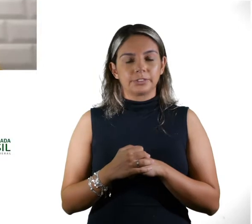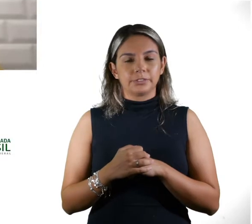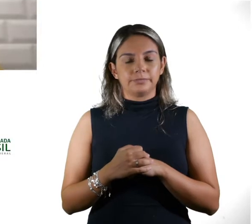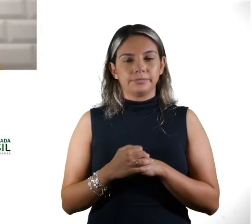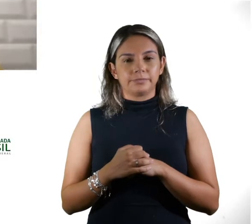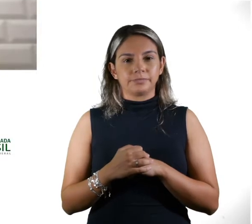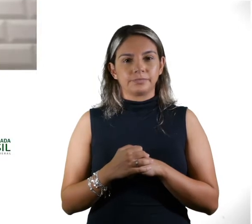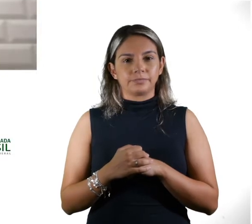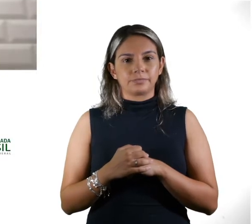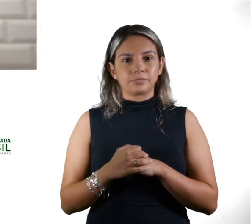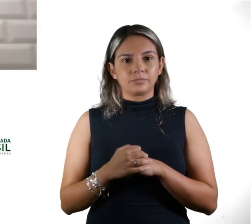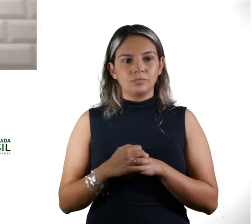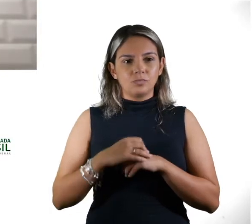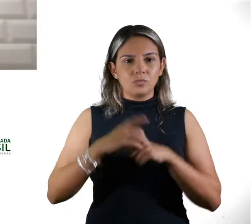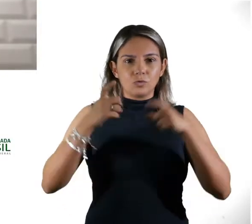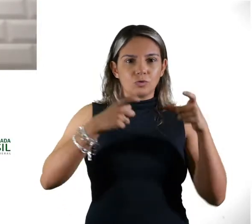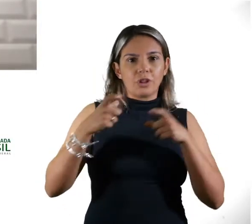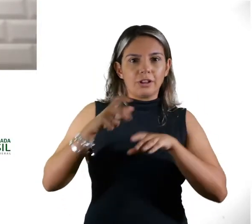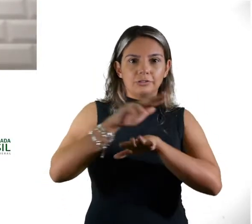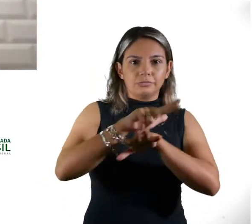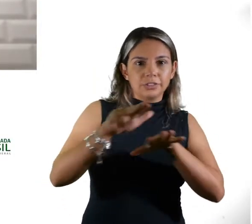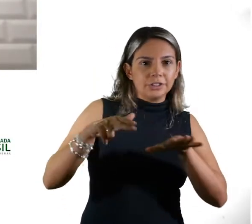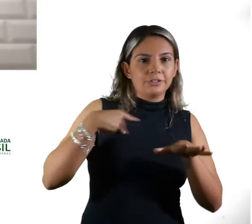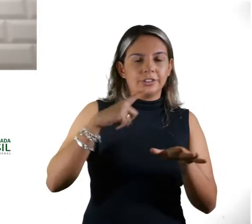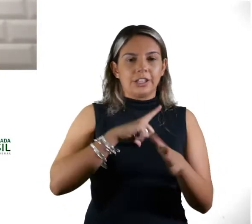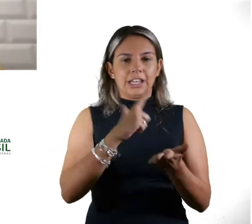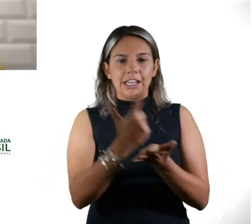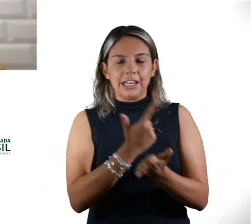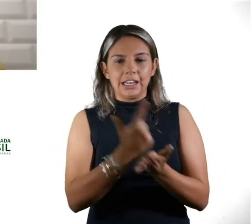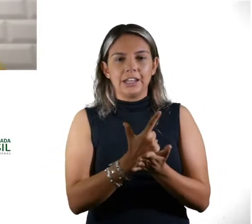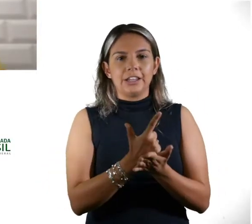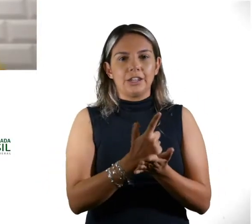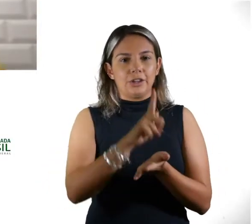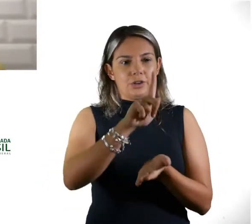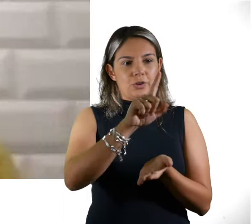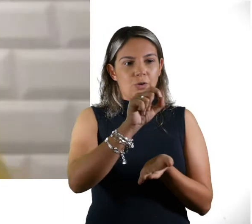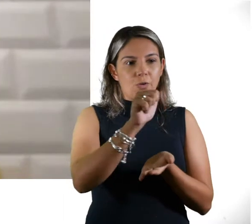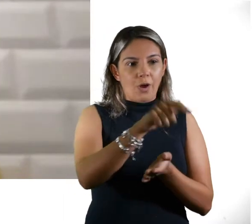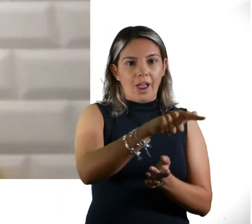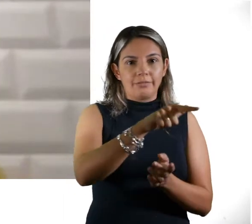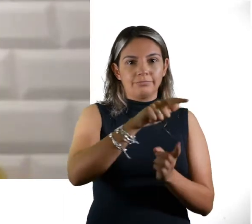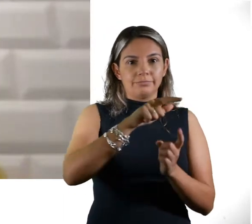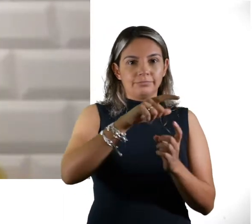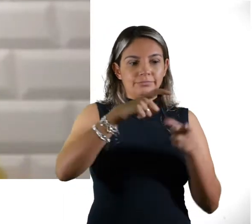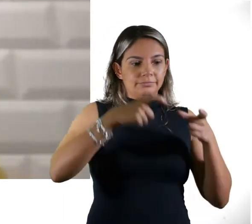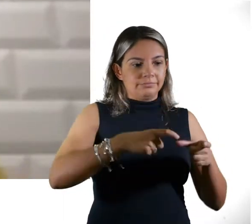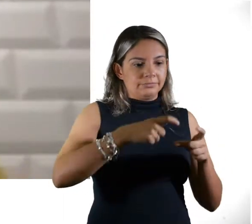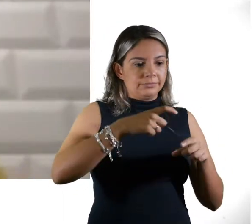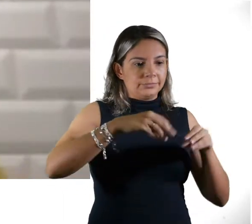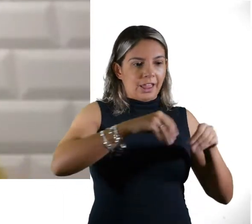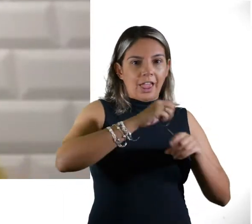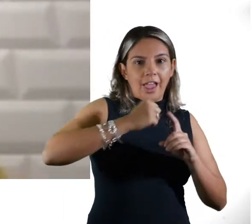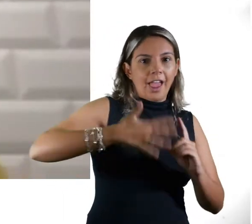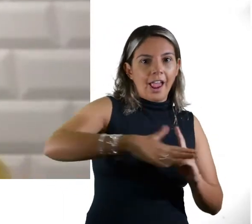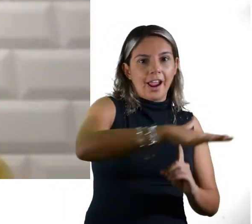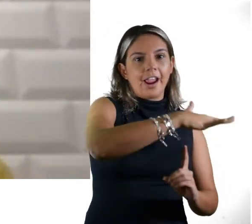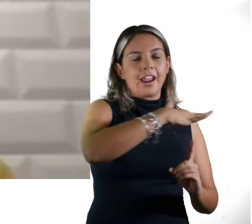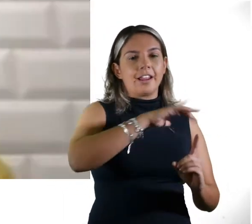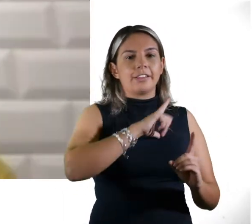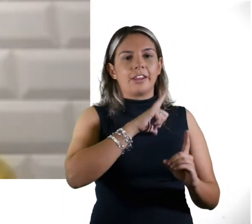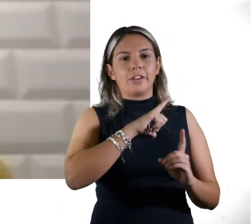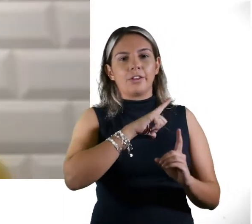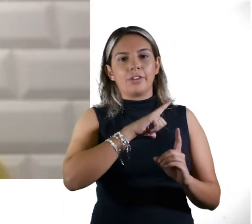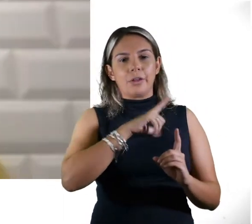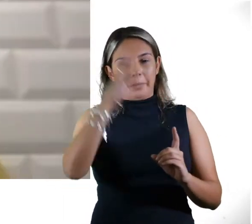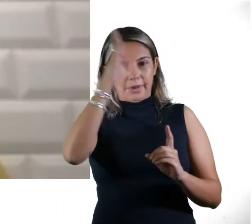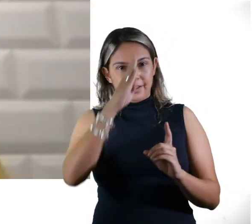passam-se em lugares muito diferentes, porque eu também tenho livros passados em Goa, na Índia, livros cuja ação se passa